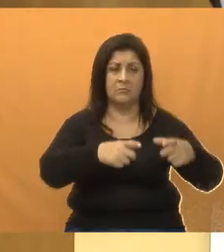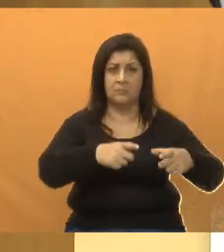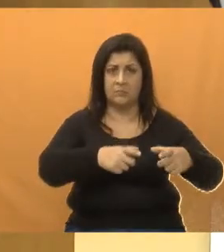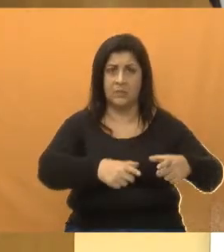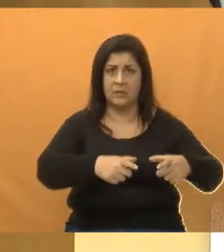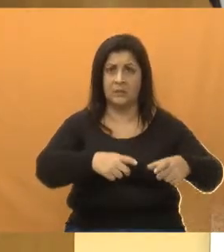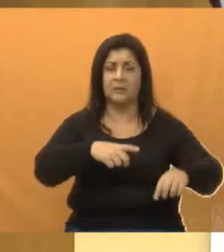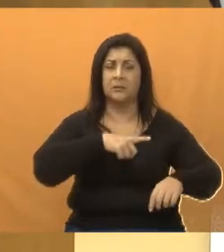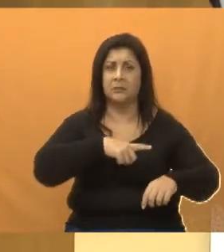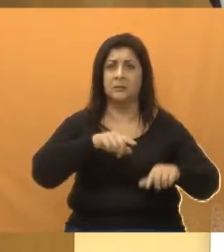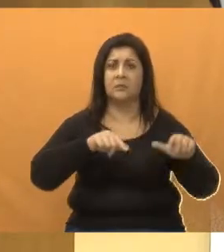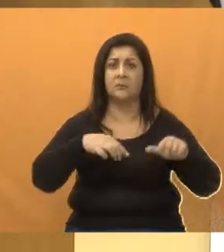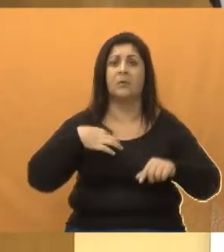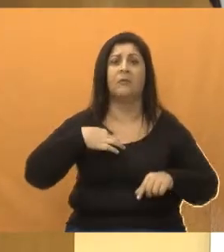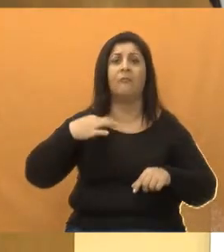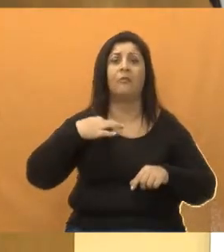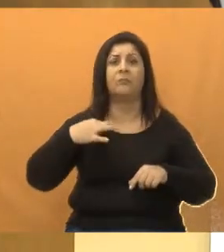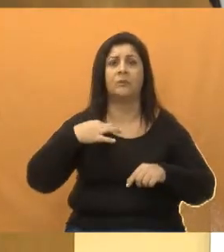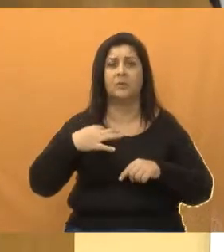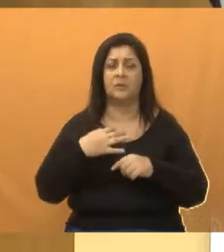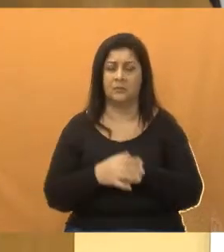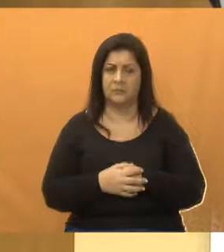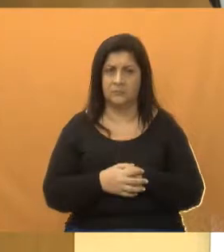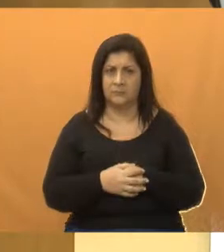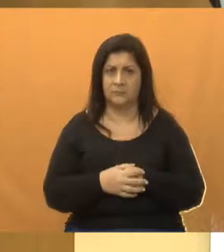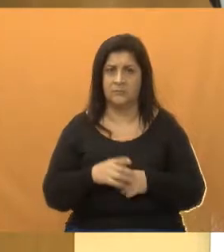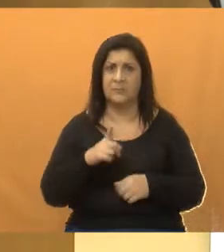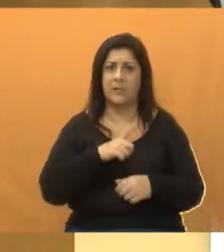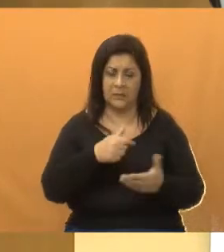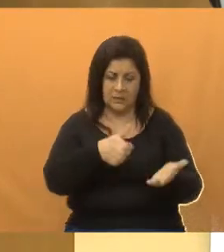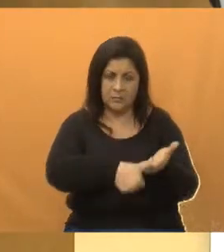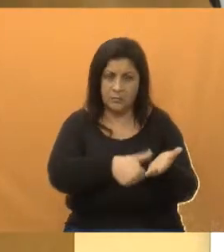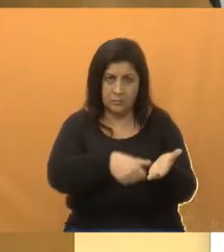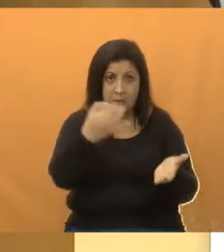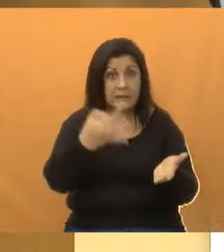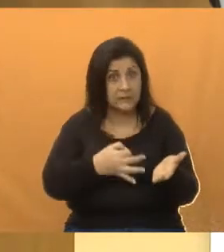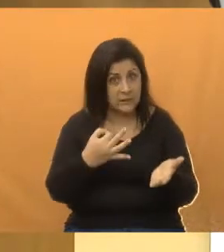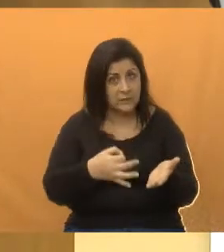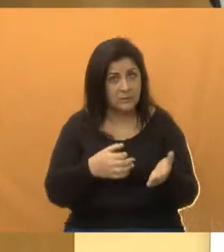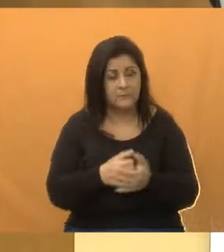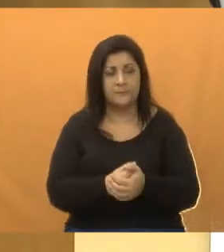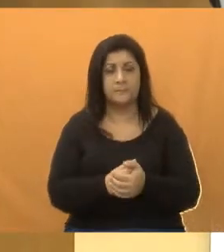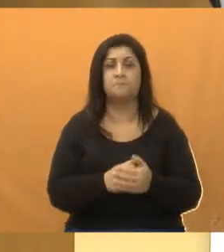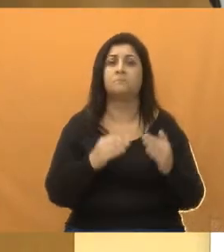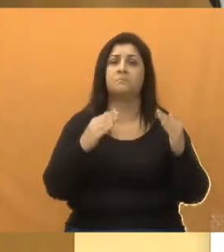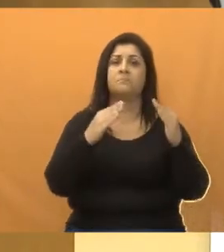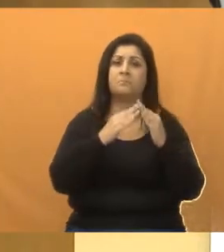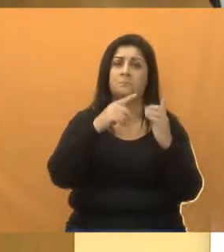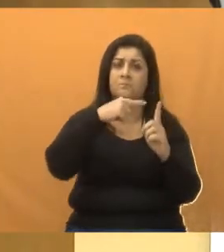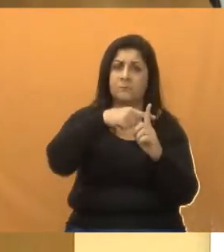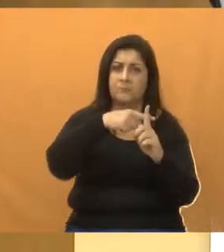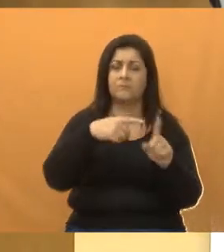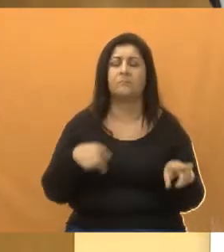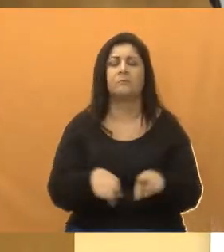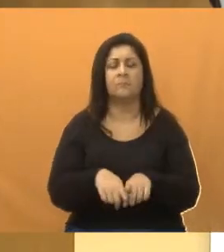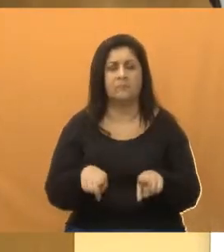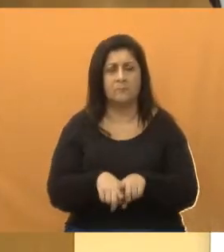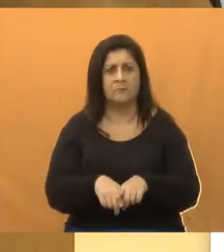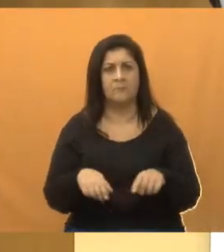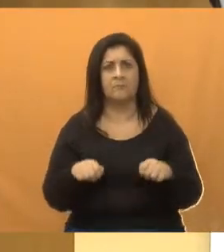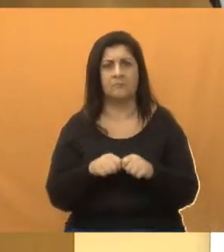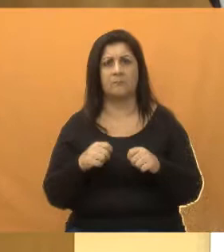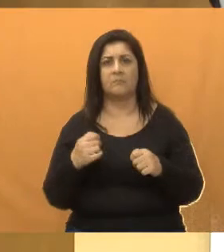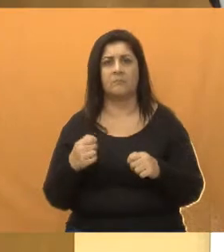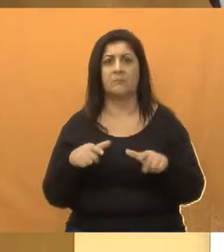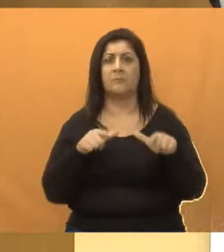devidamente cadastradas, né, as entidades que têm registro aqui na nossa cidade, que são as igrejas, que prestam um trabalho fundamental,